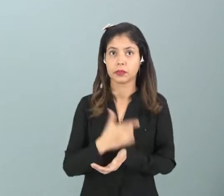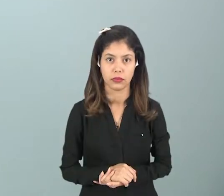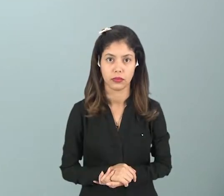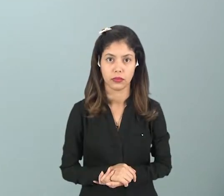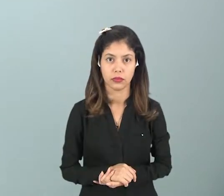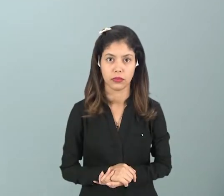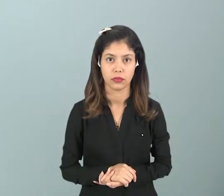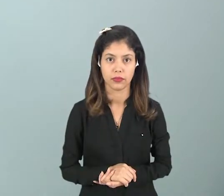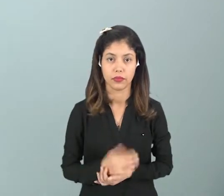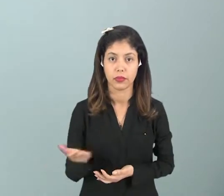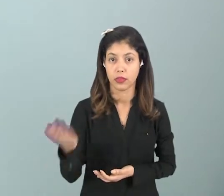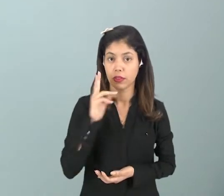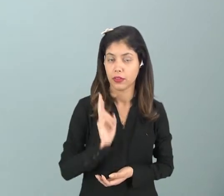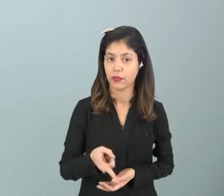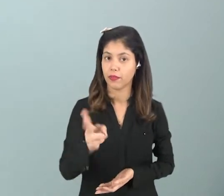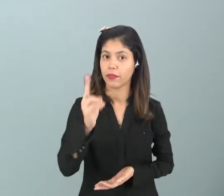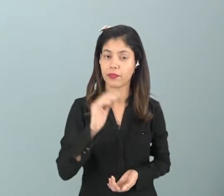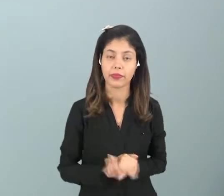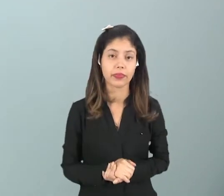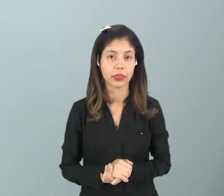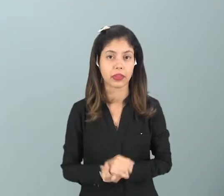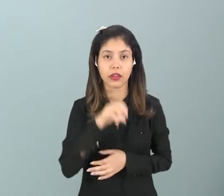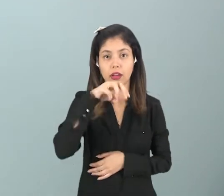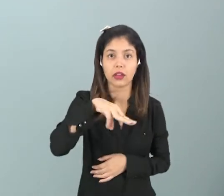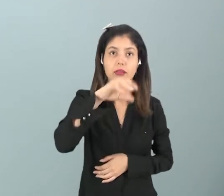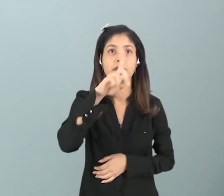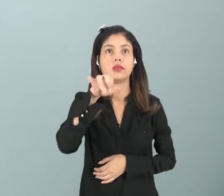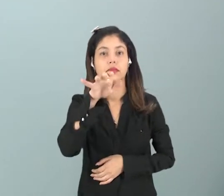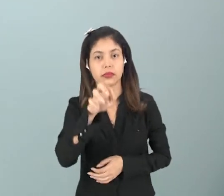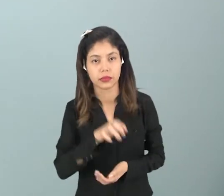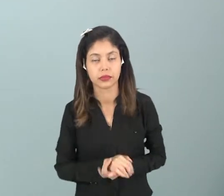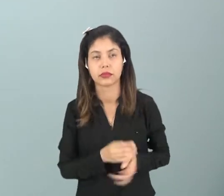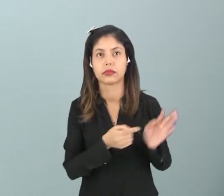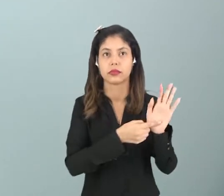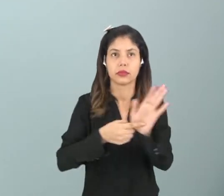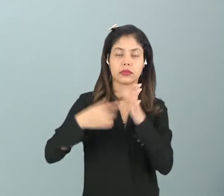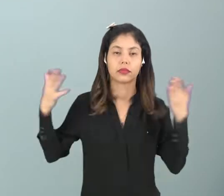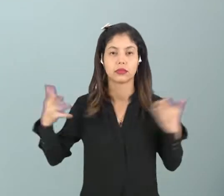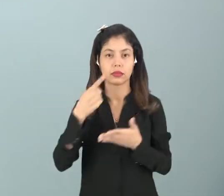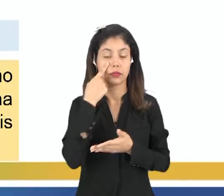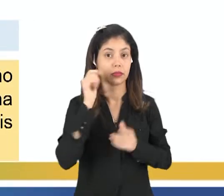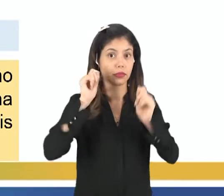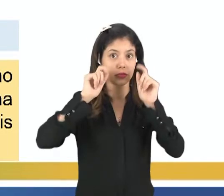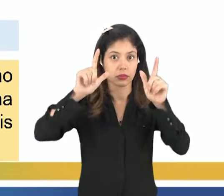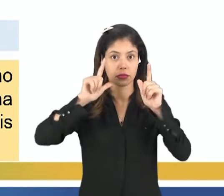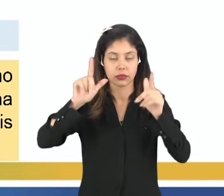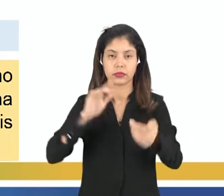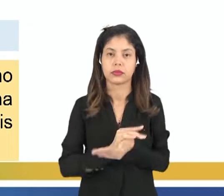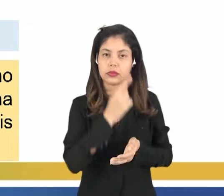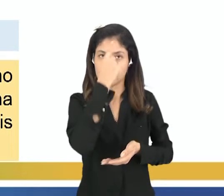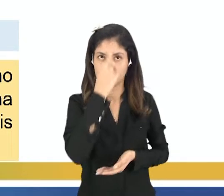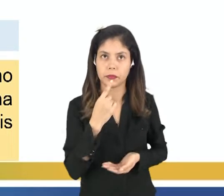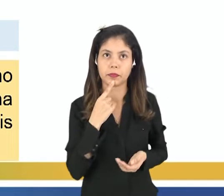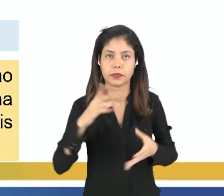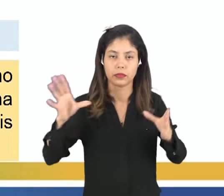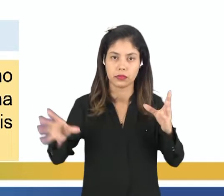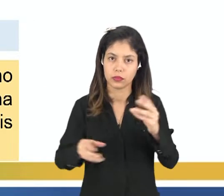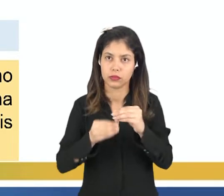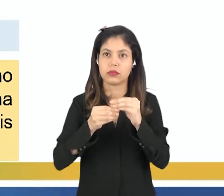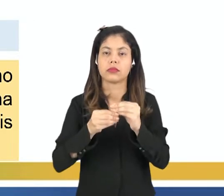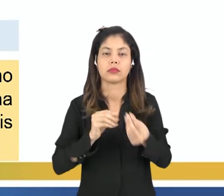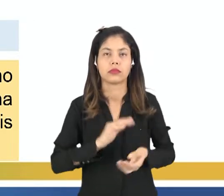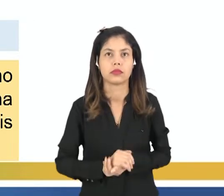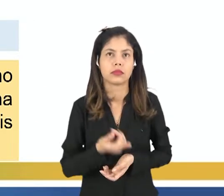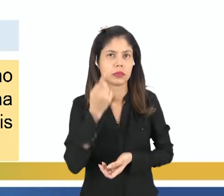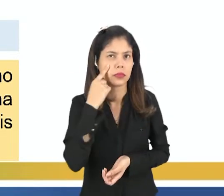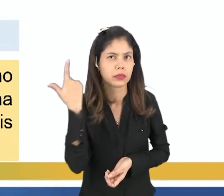novembro. Vamos dar continuidade à manchete. Agora, vamos observar atentamente a imagem vinculada a esta manchete.